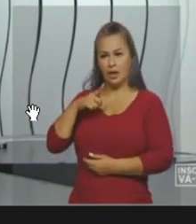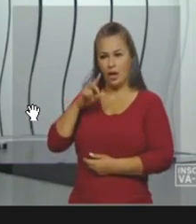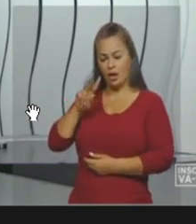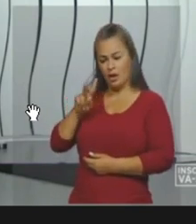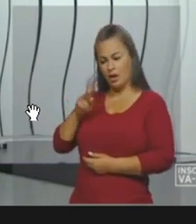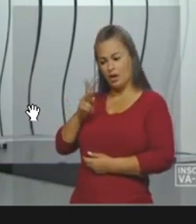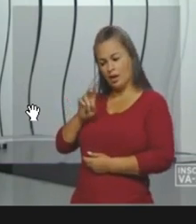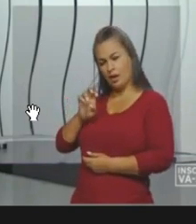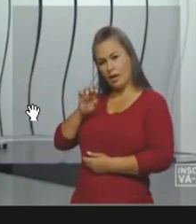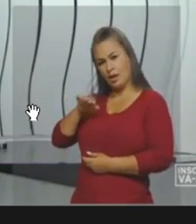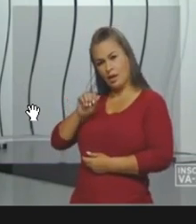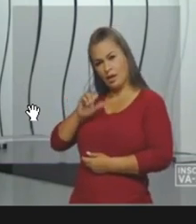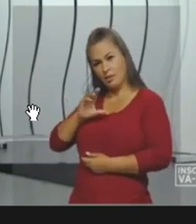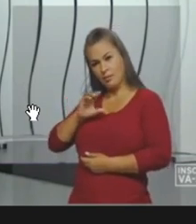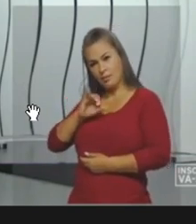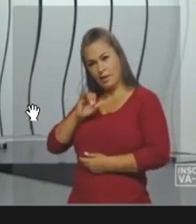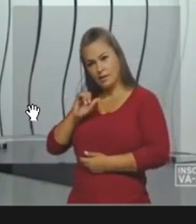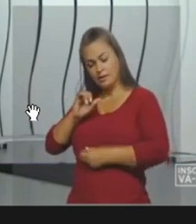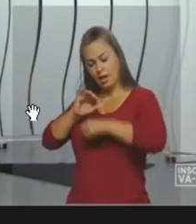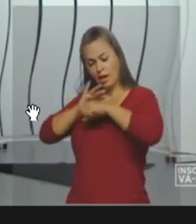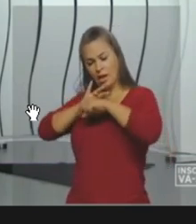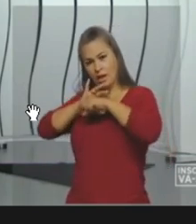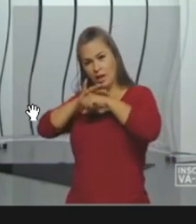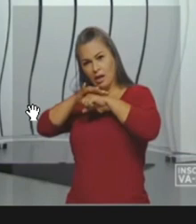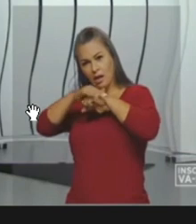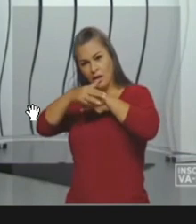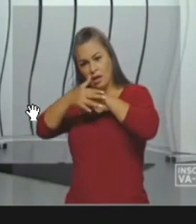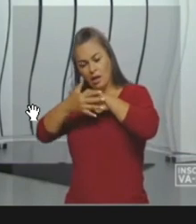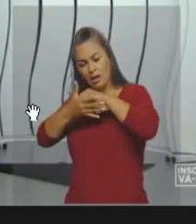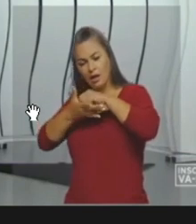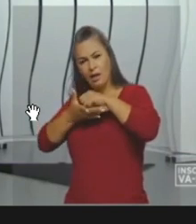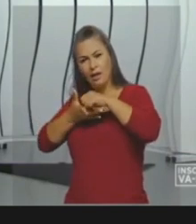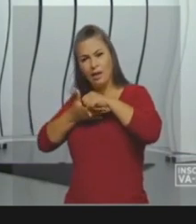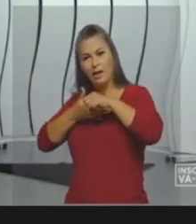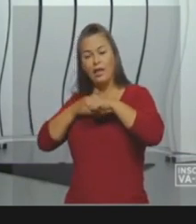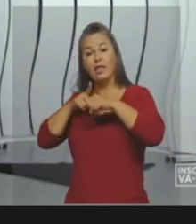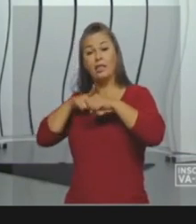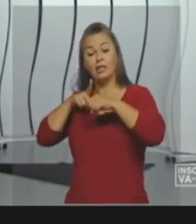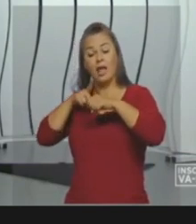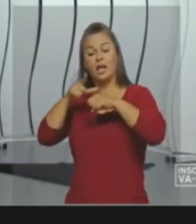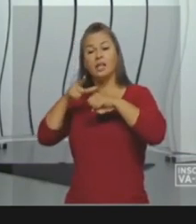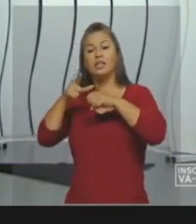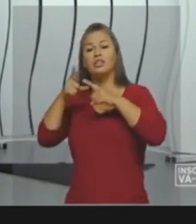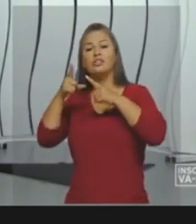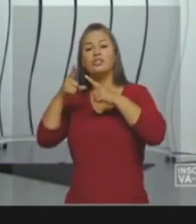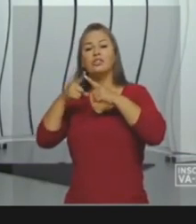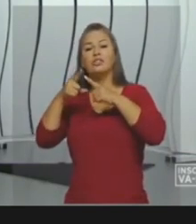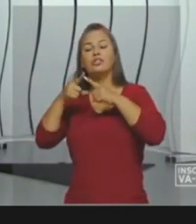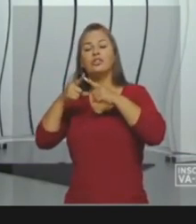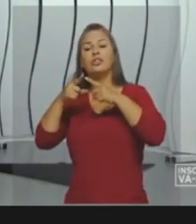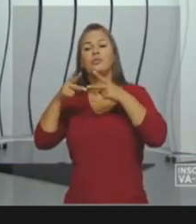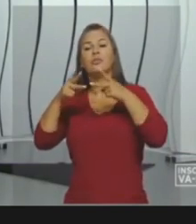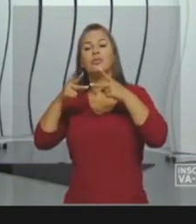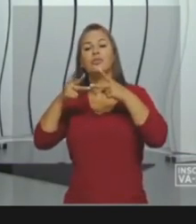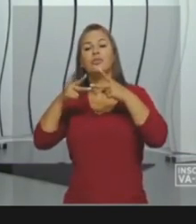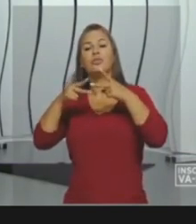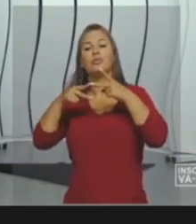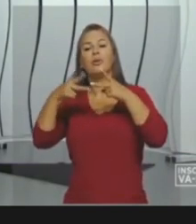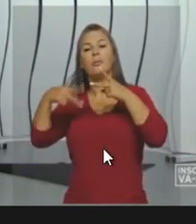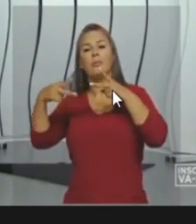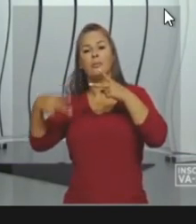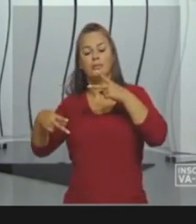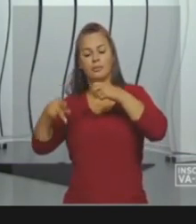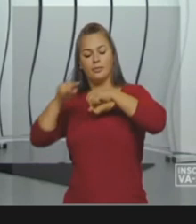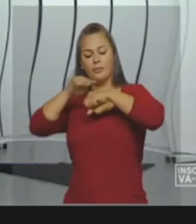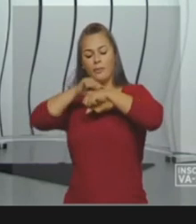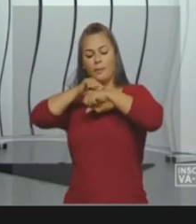olha, um tipo de proteína, que eu falei que o triângulo ia representar a proteína A. Se ela tem proteínas